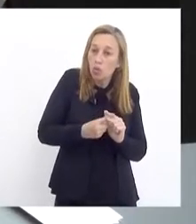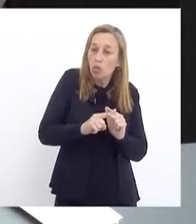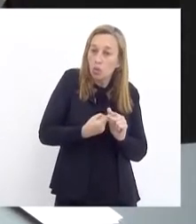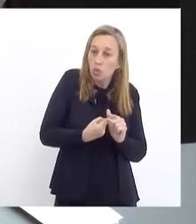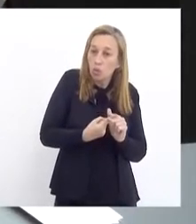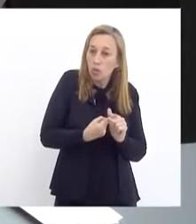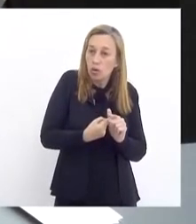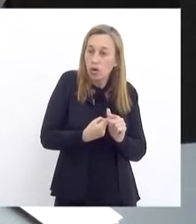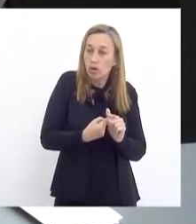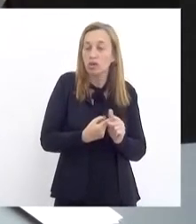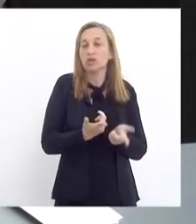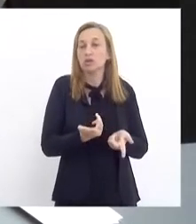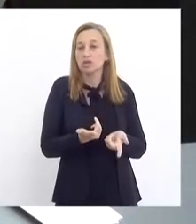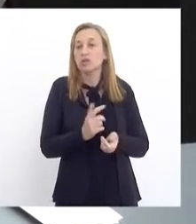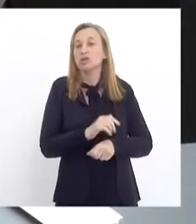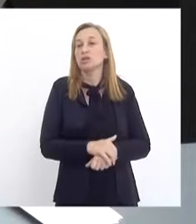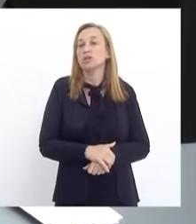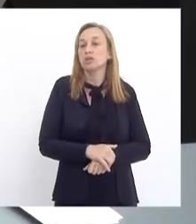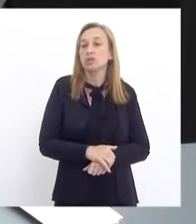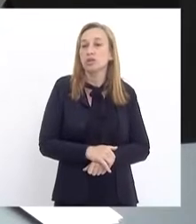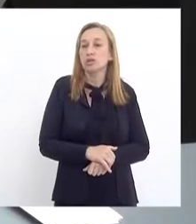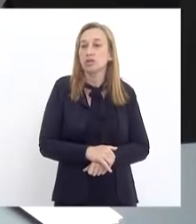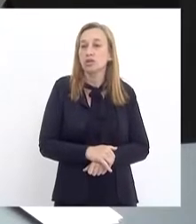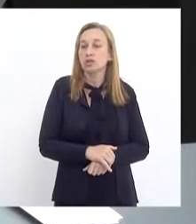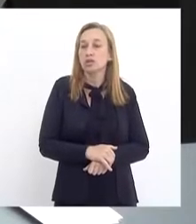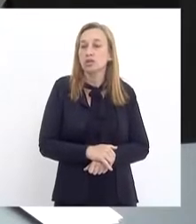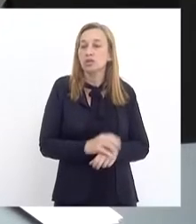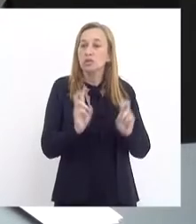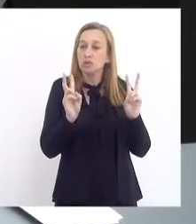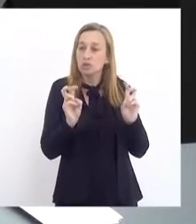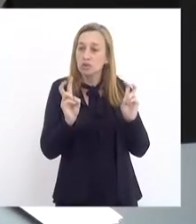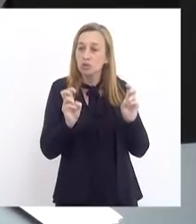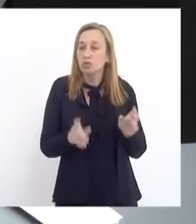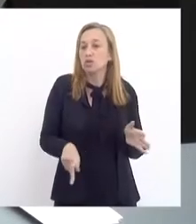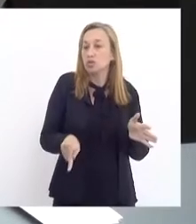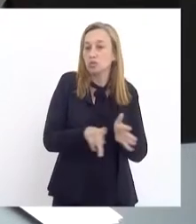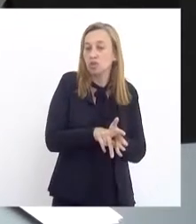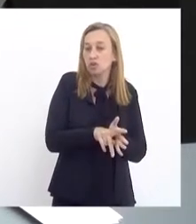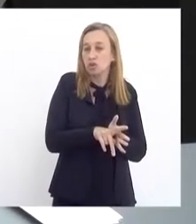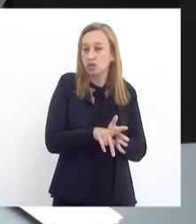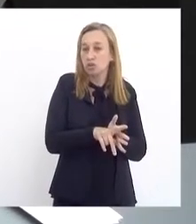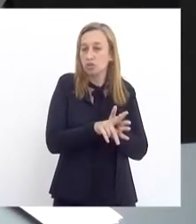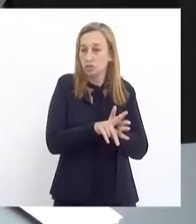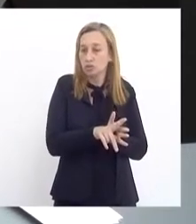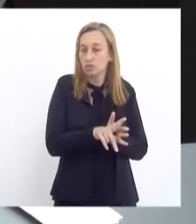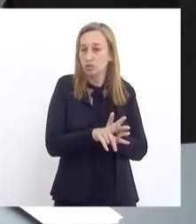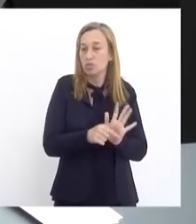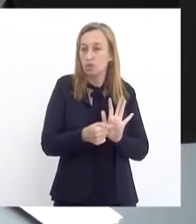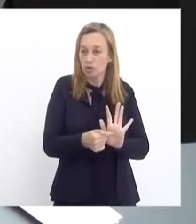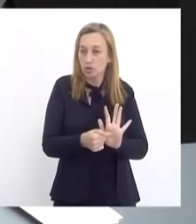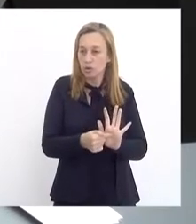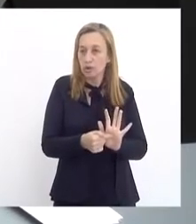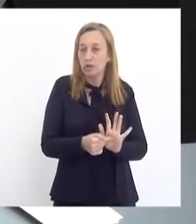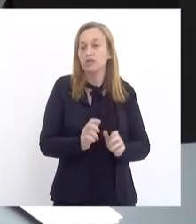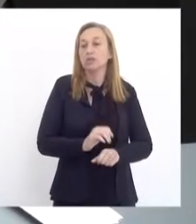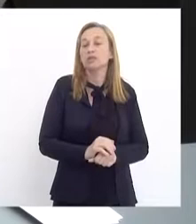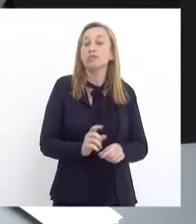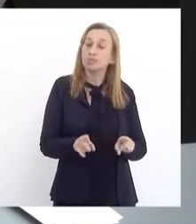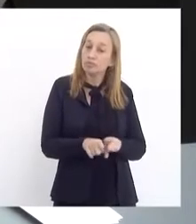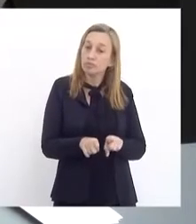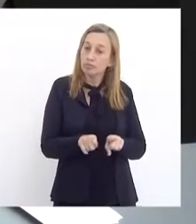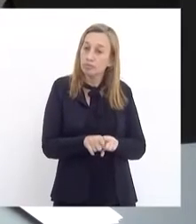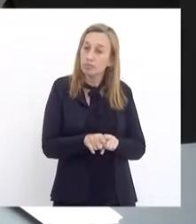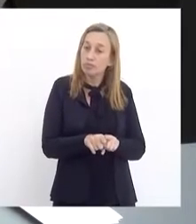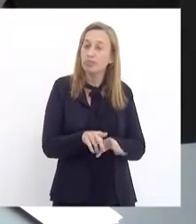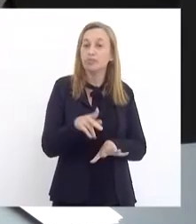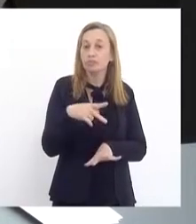de inconstitucionalidade ou os dilemas que esse projeto traz. Acresce ainda, que